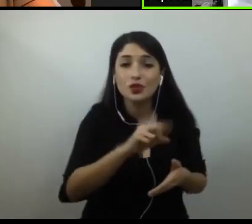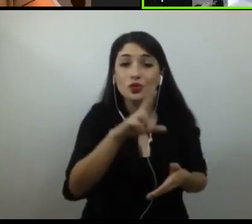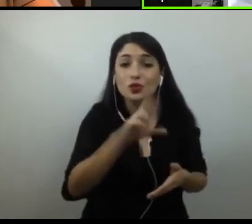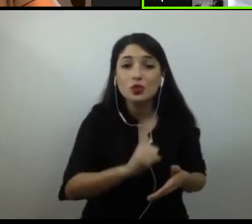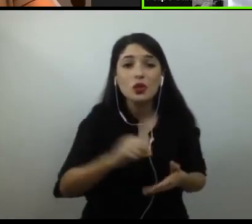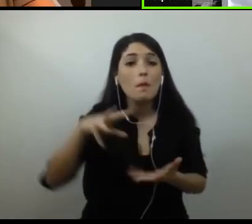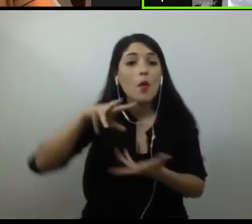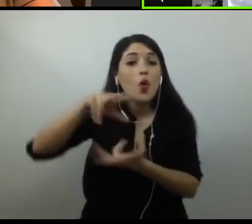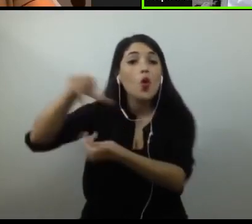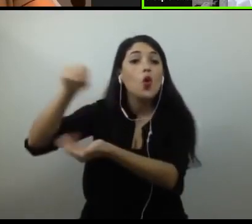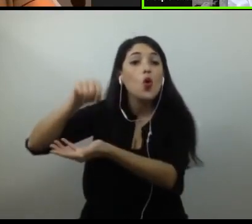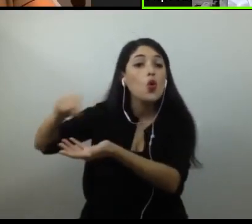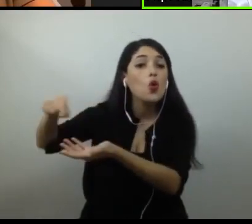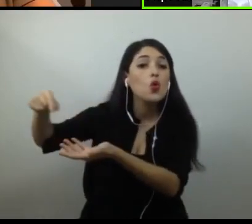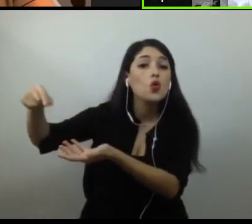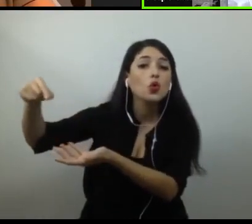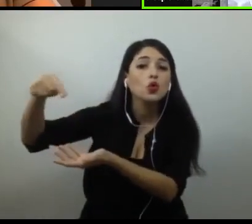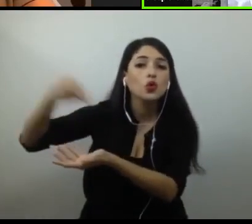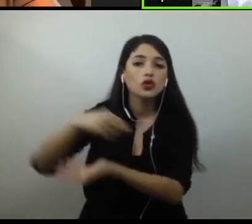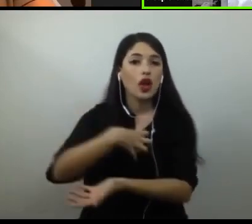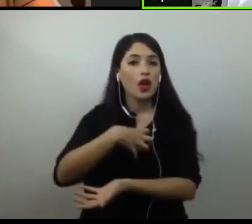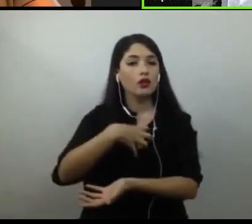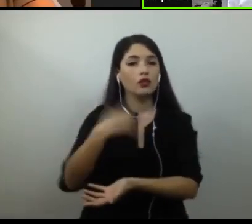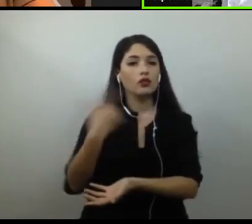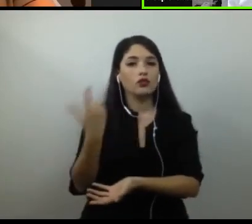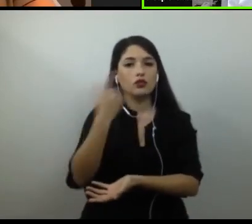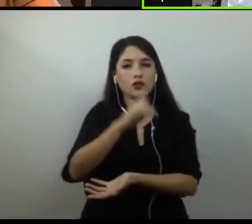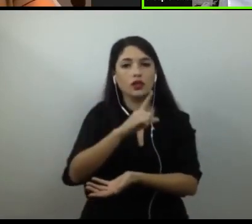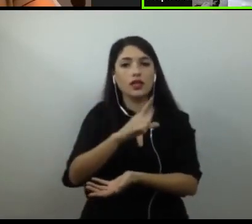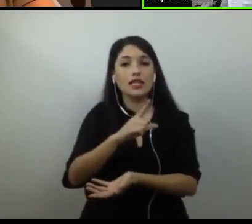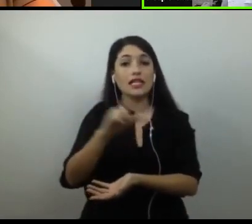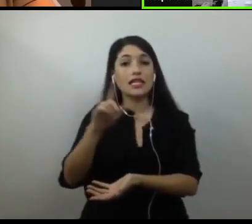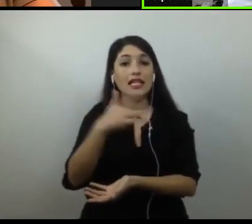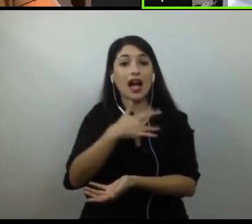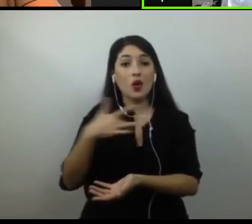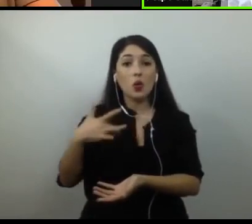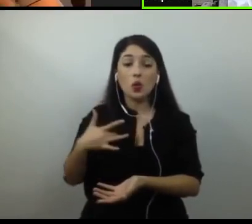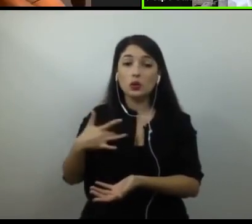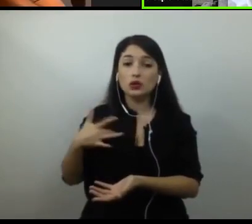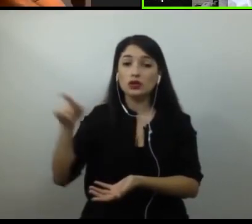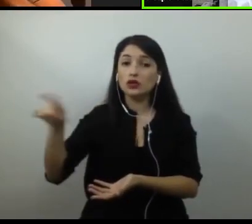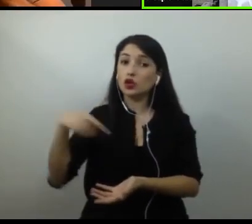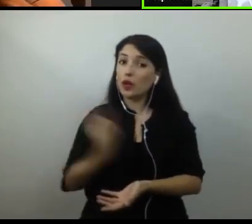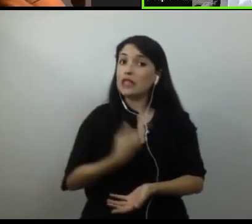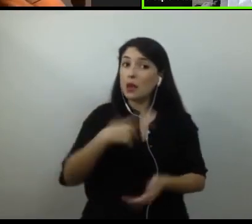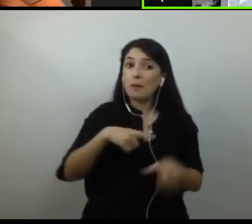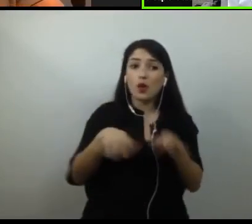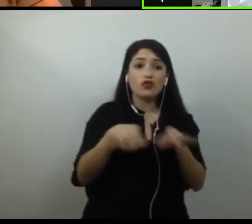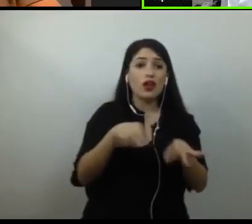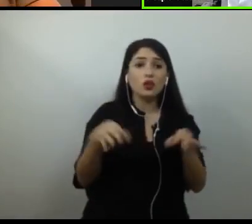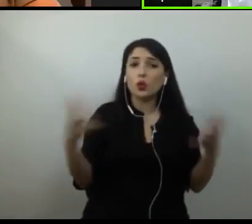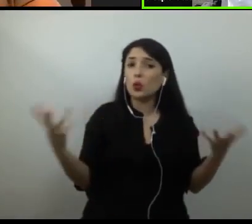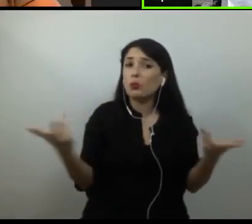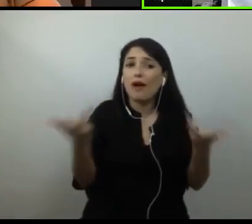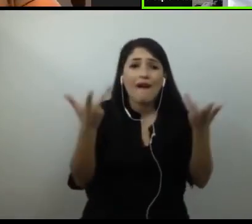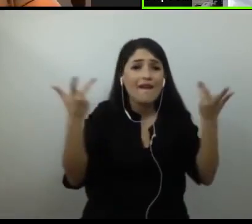todo métodos e formas de universalizar a saúde, nós que temos um projeto belíssimo desde a